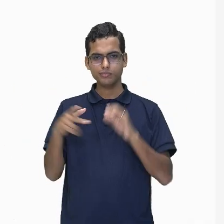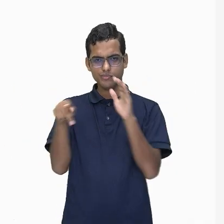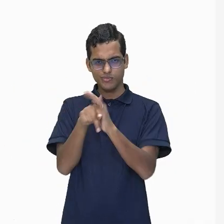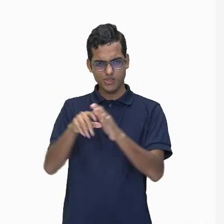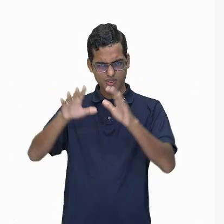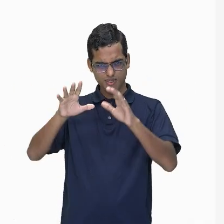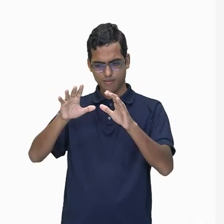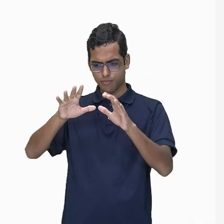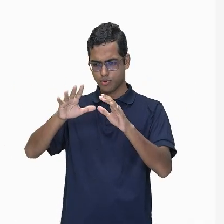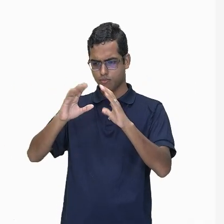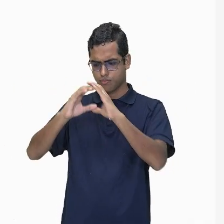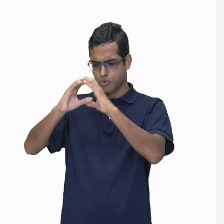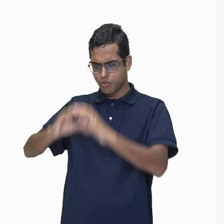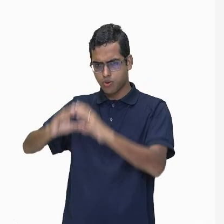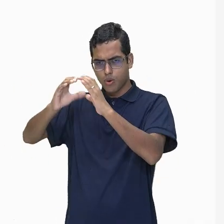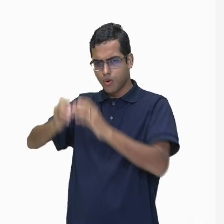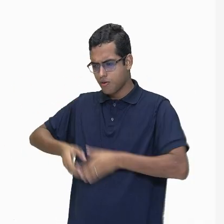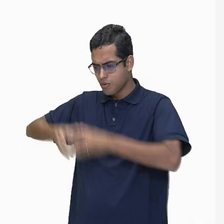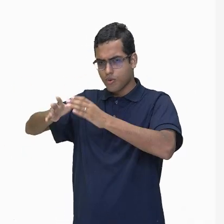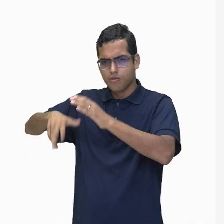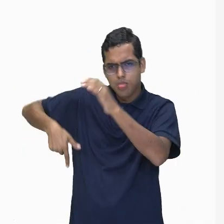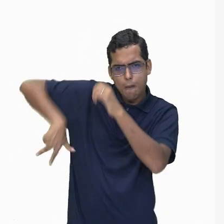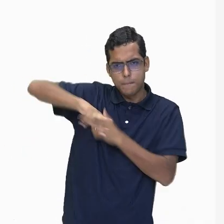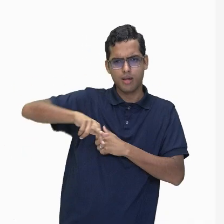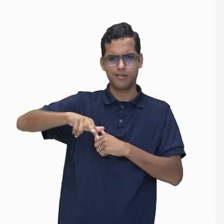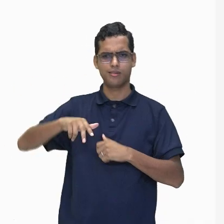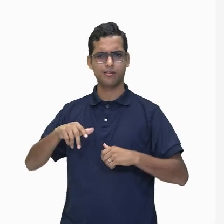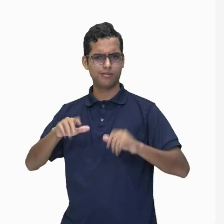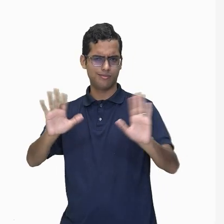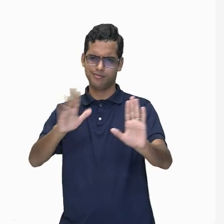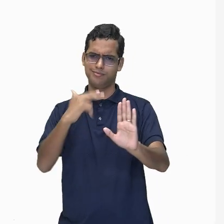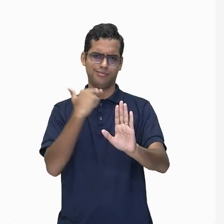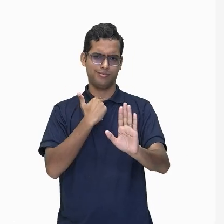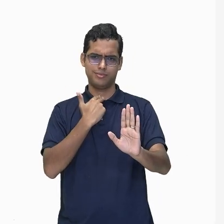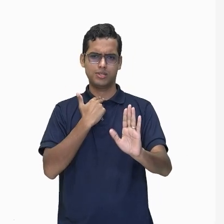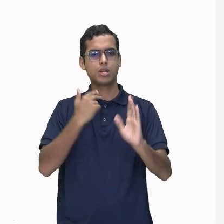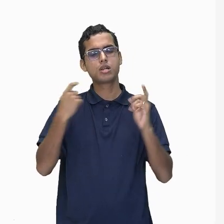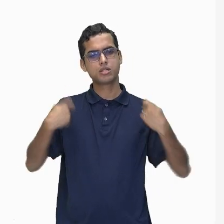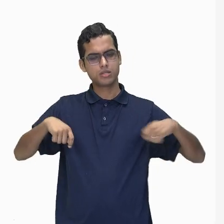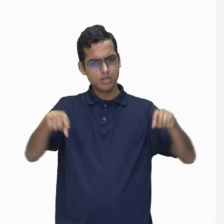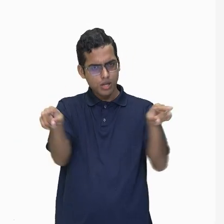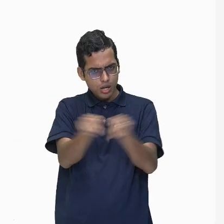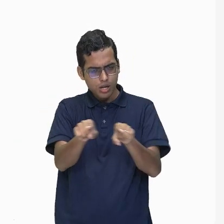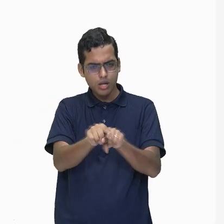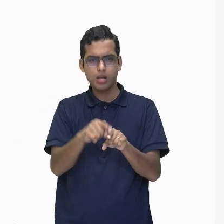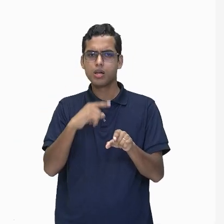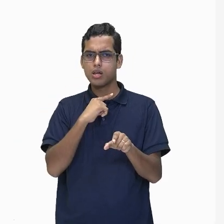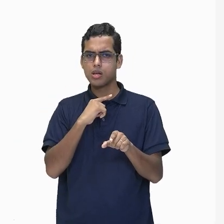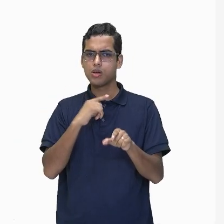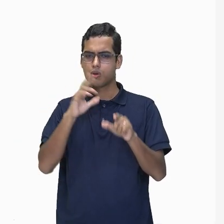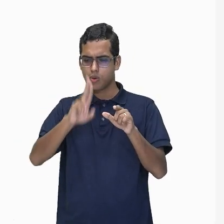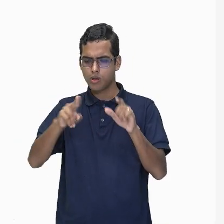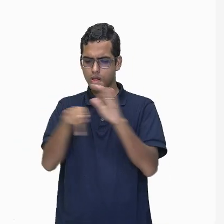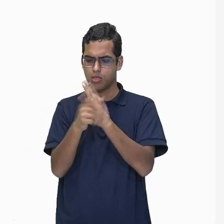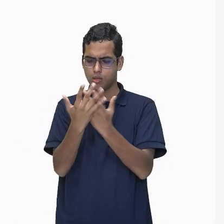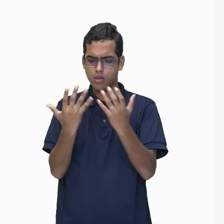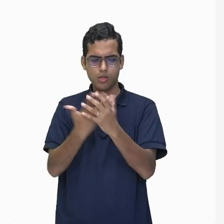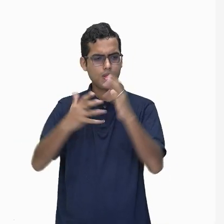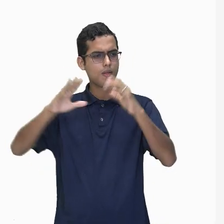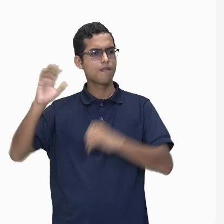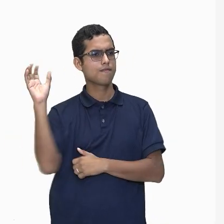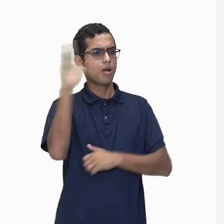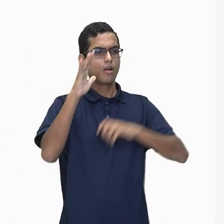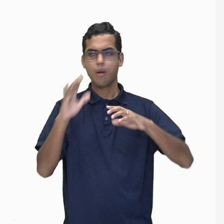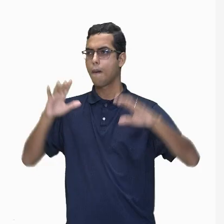pode rolar a bola pelo chão, tá? Você tem que arremessar mesmo, passando a bola com as mãos. Para